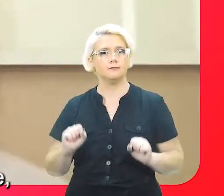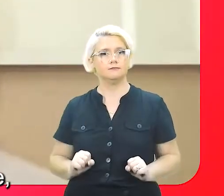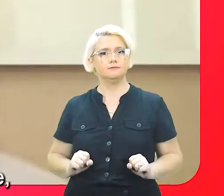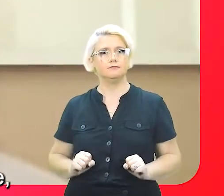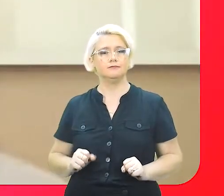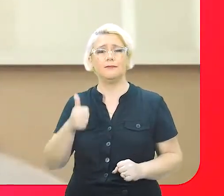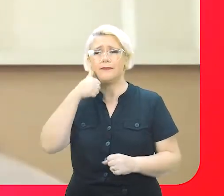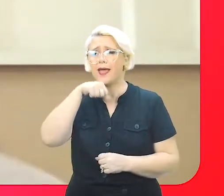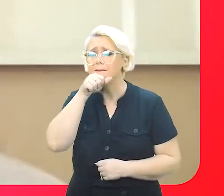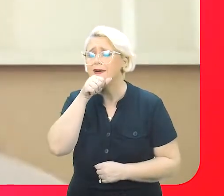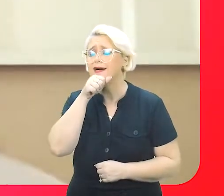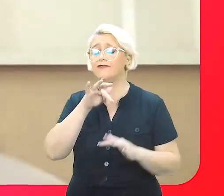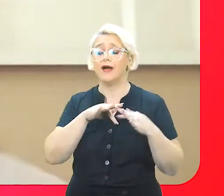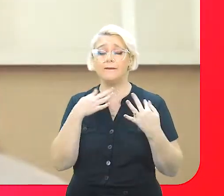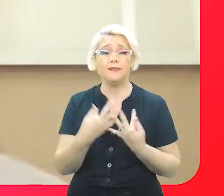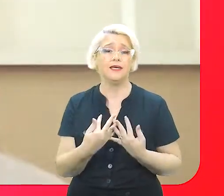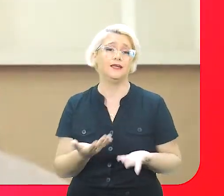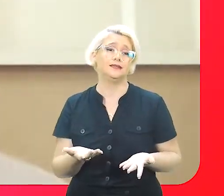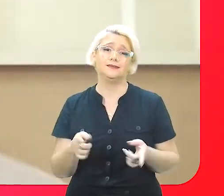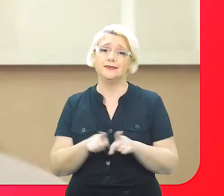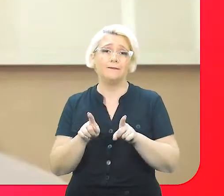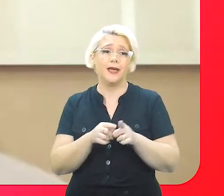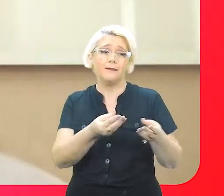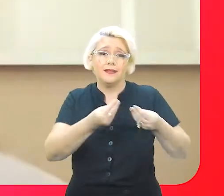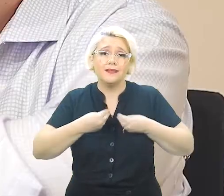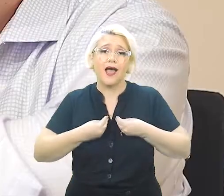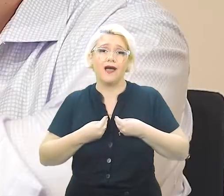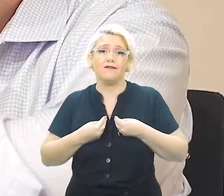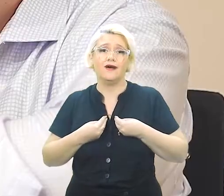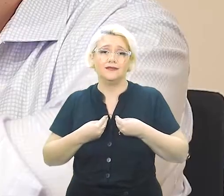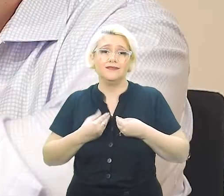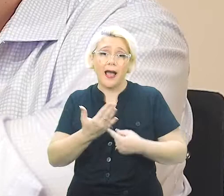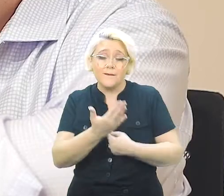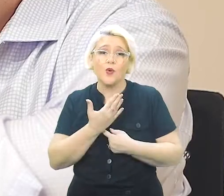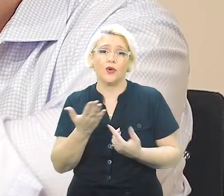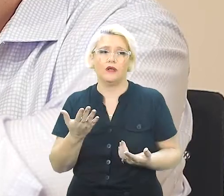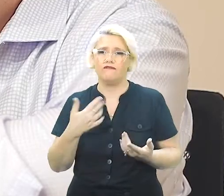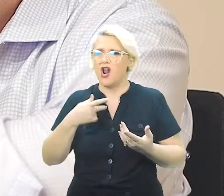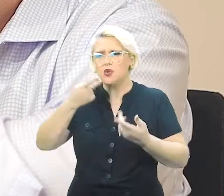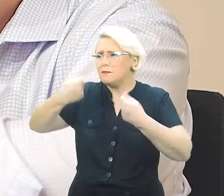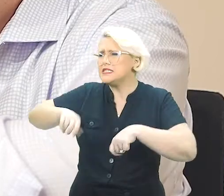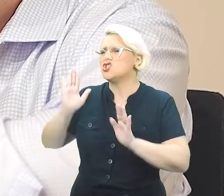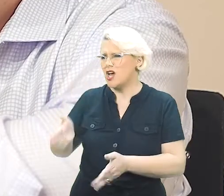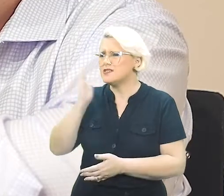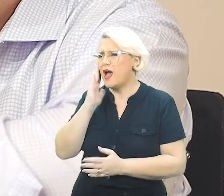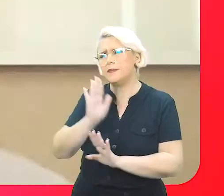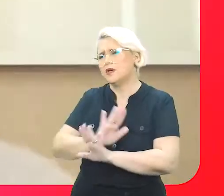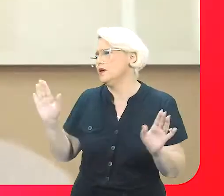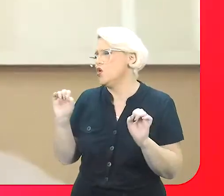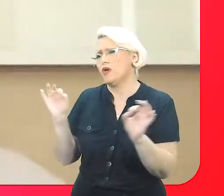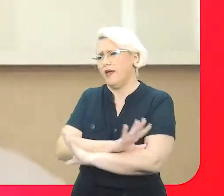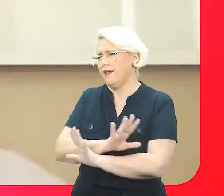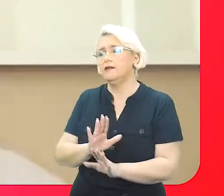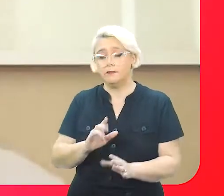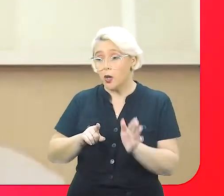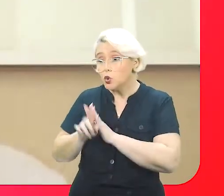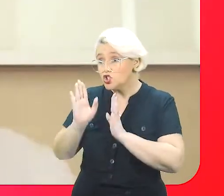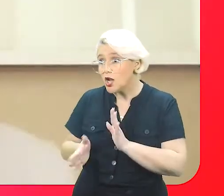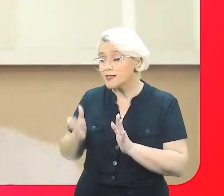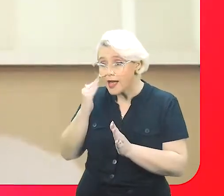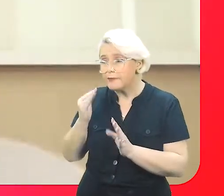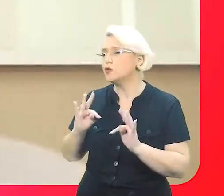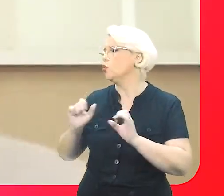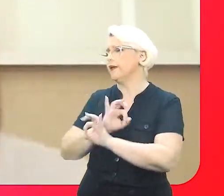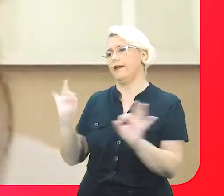E a minha mãe, minha família também me davam toda a corda nisso. Você não precisa, você já sabe. Sei.